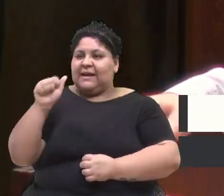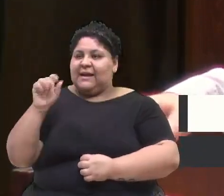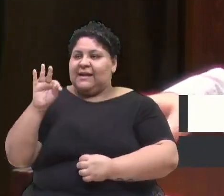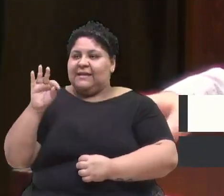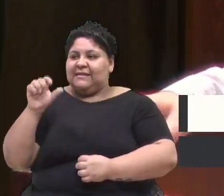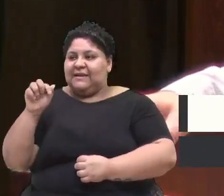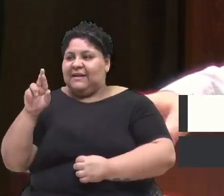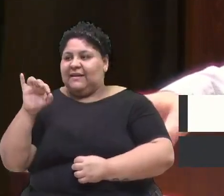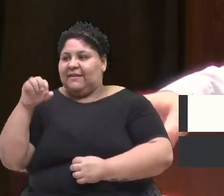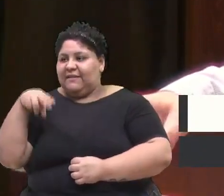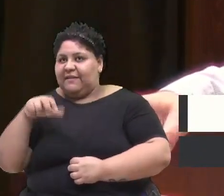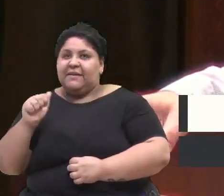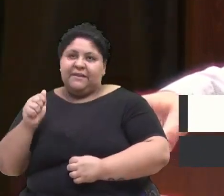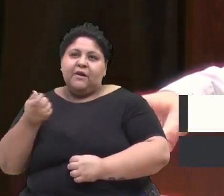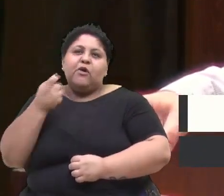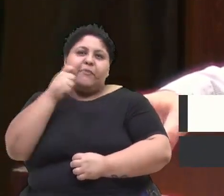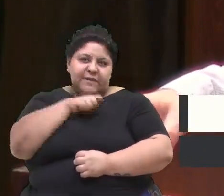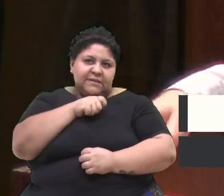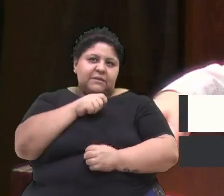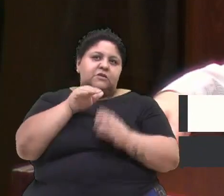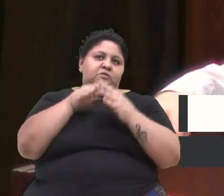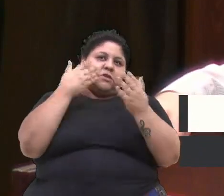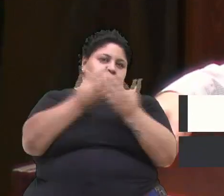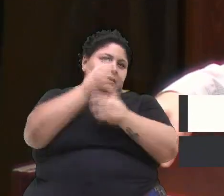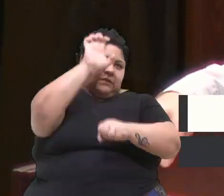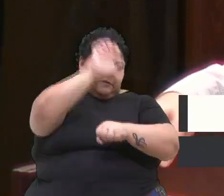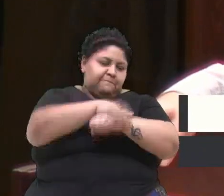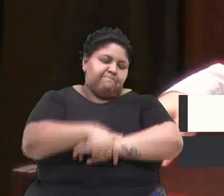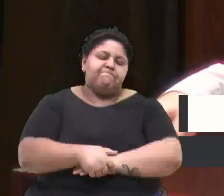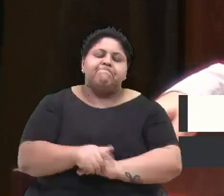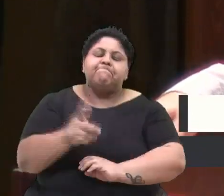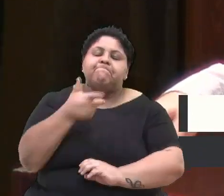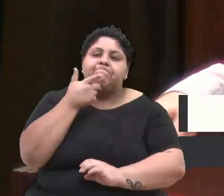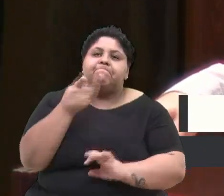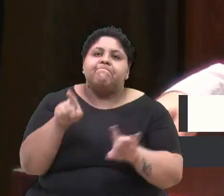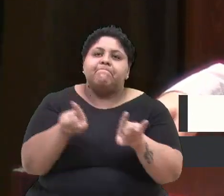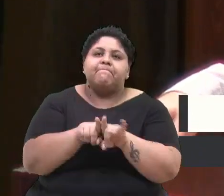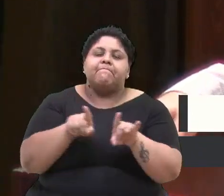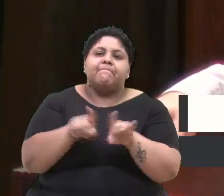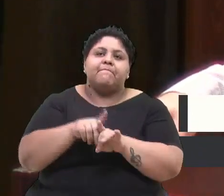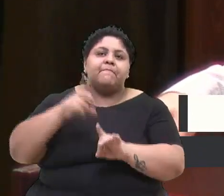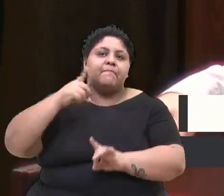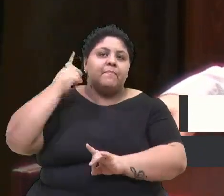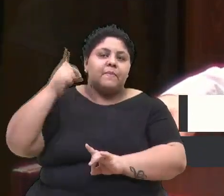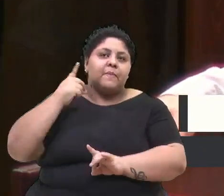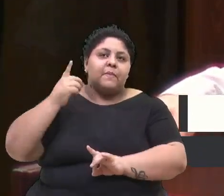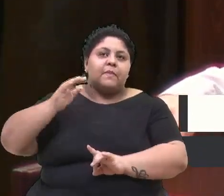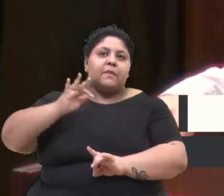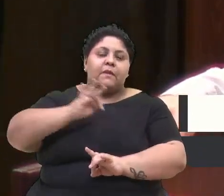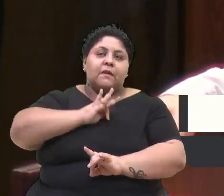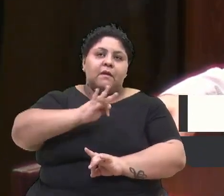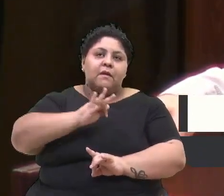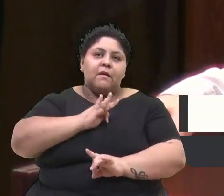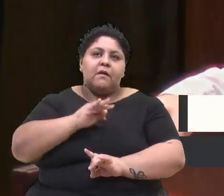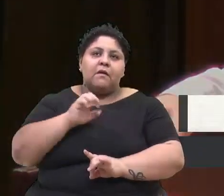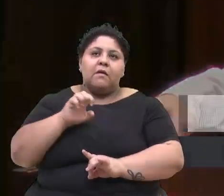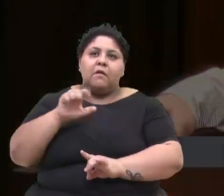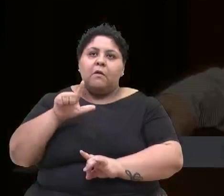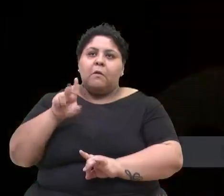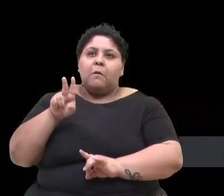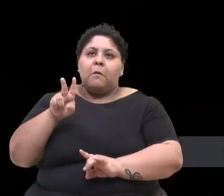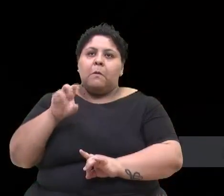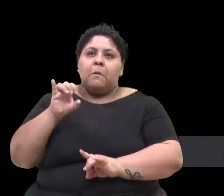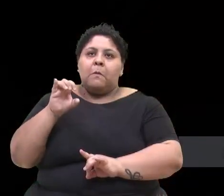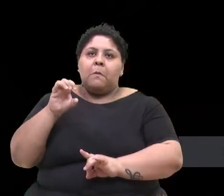escola estadual. Falamos com o deputado federal Elvino Bongás, que destinou uma